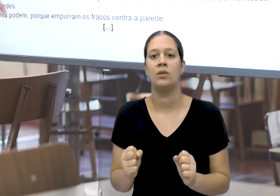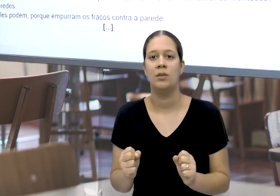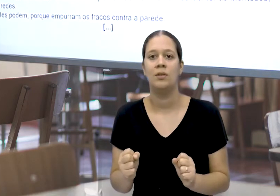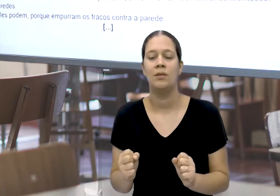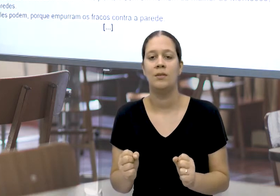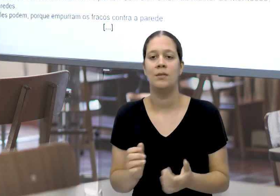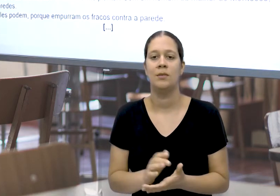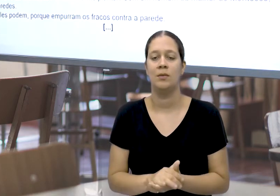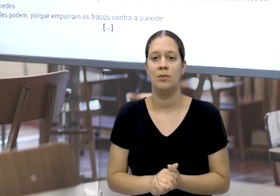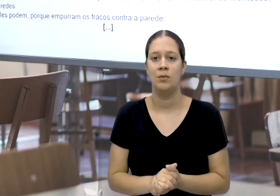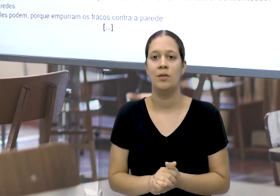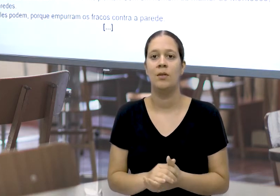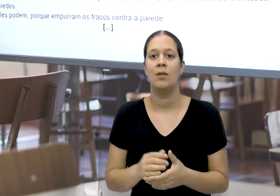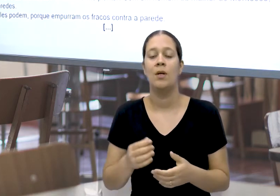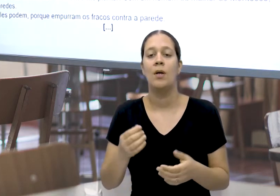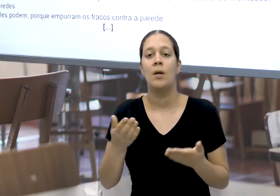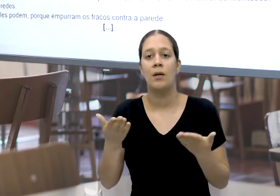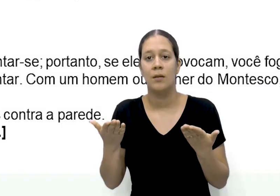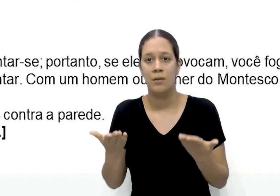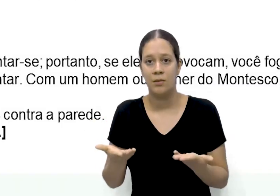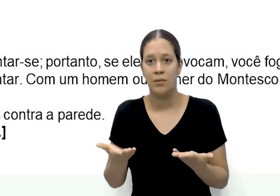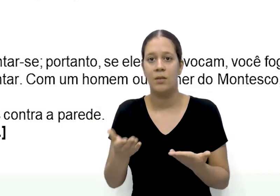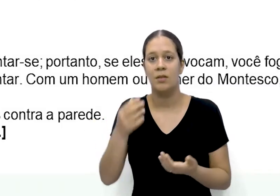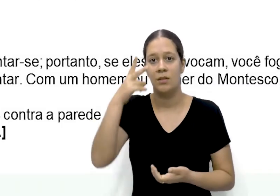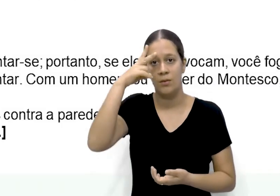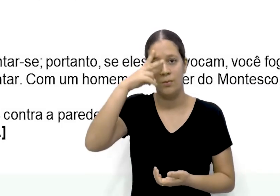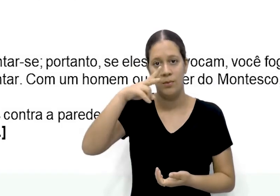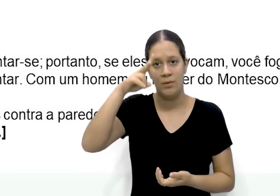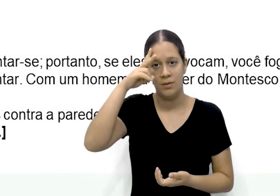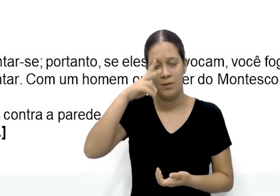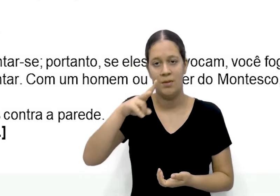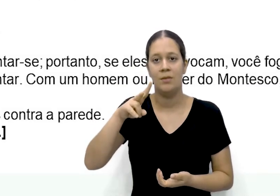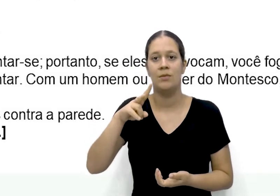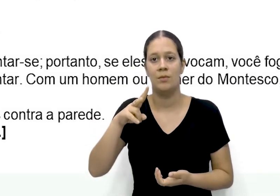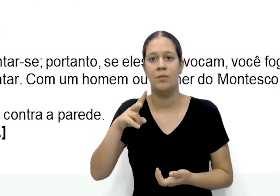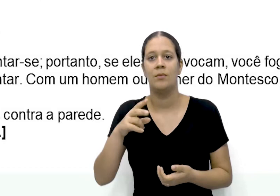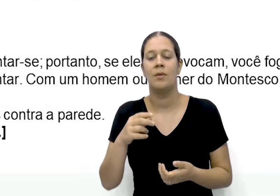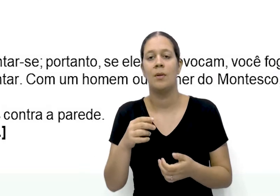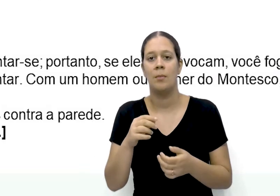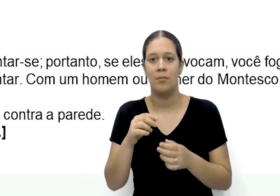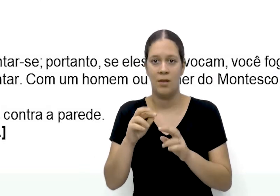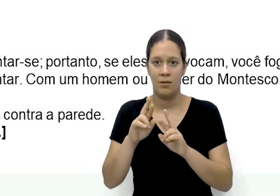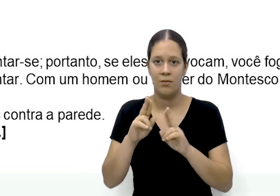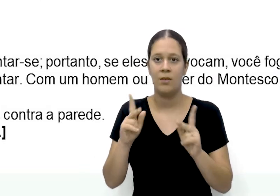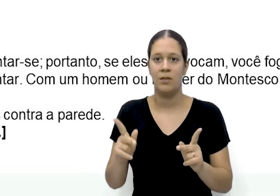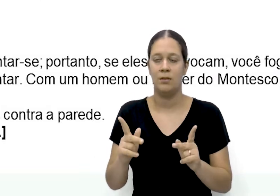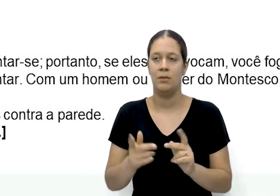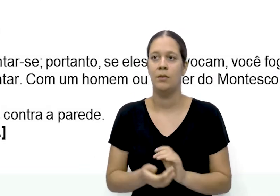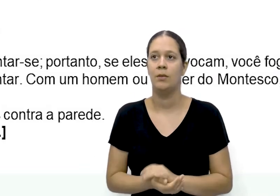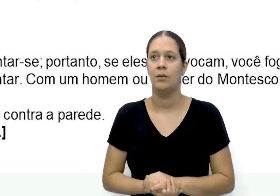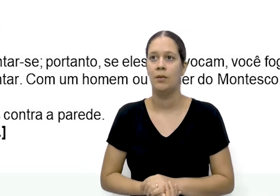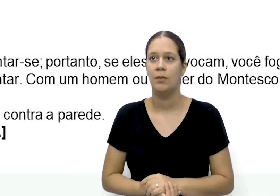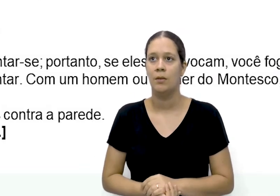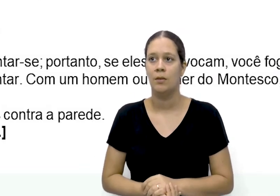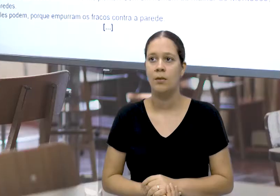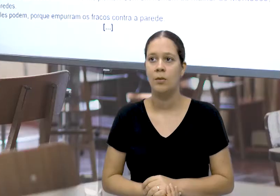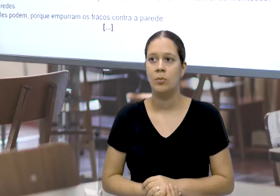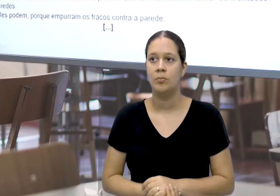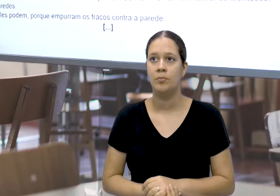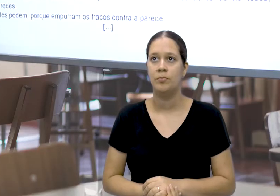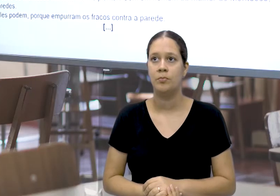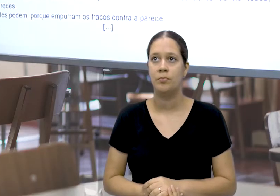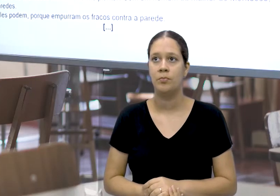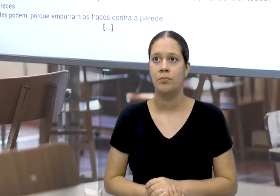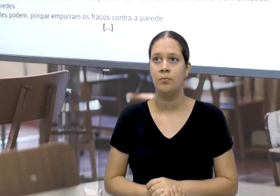Eu acabei de falar de Shakespeare, tá? Esse texto 3 está na apostila de vocês com o nome texto 3. Localiza isso na tua apostila.